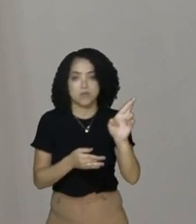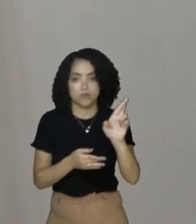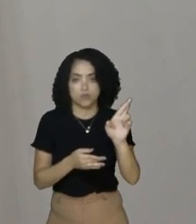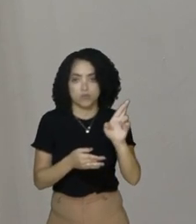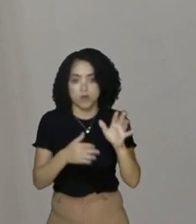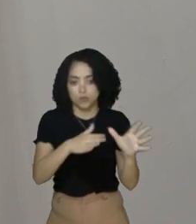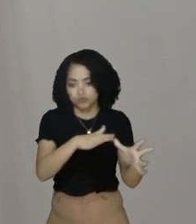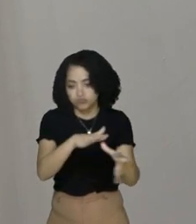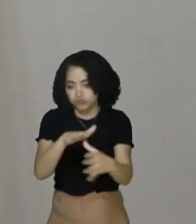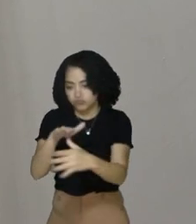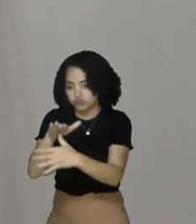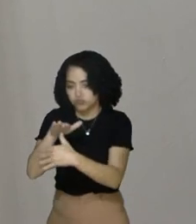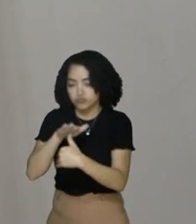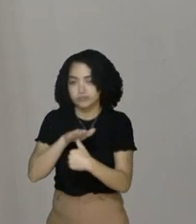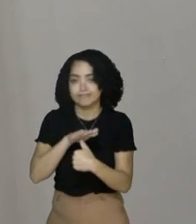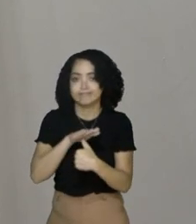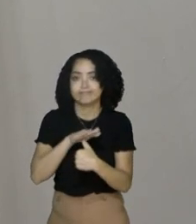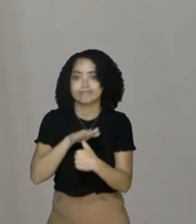surrupiado,